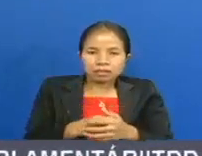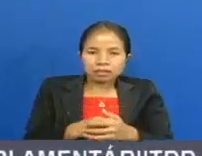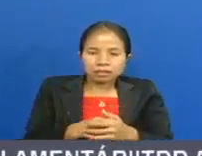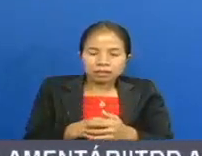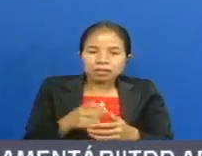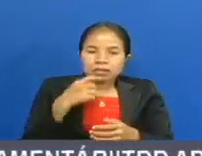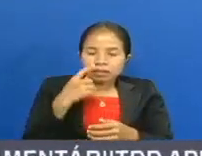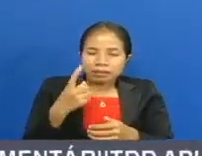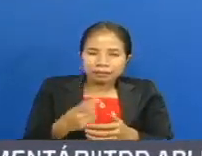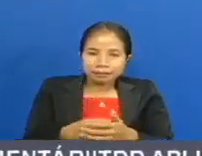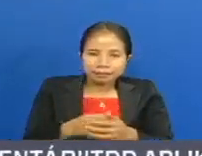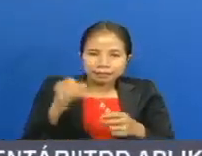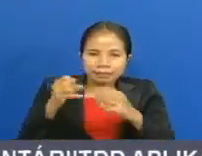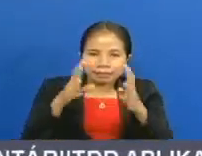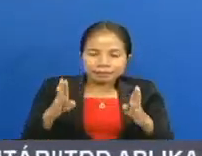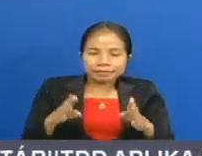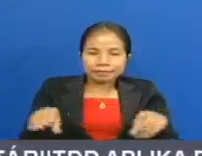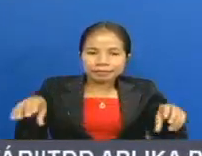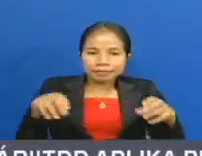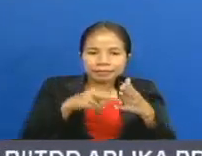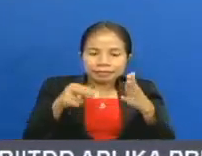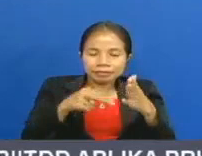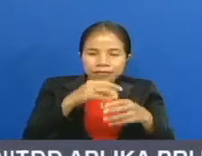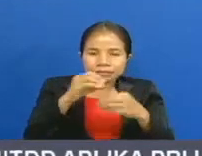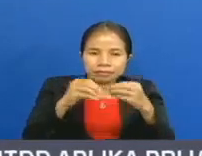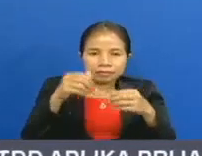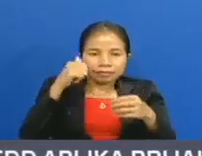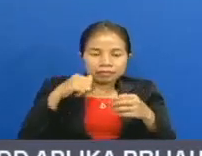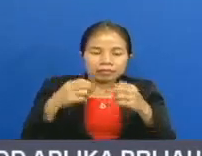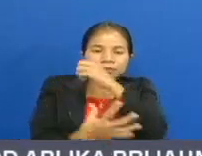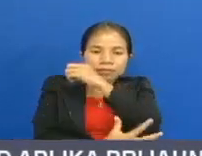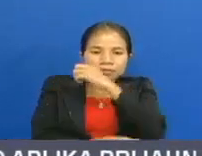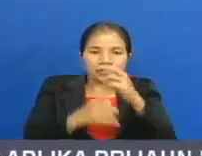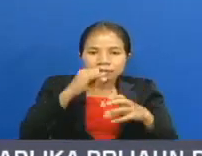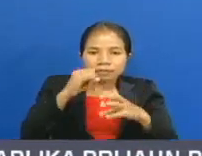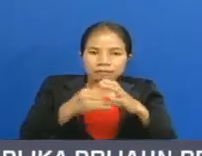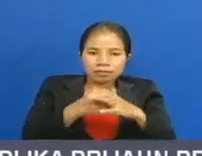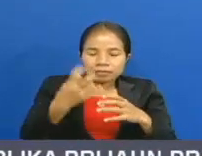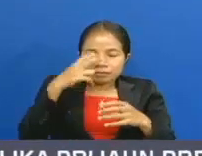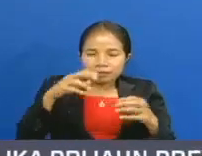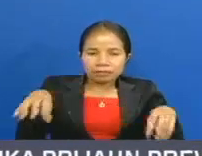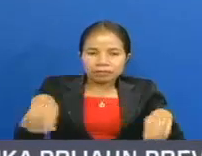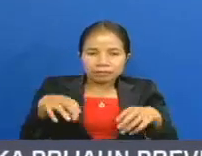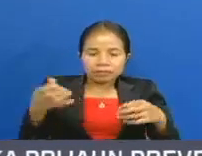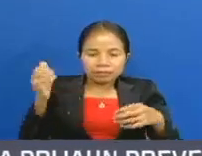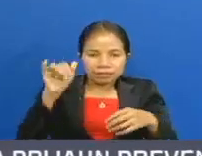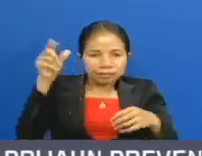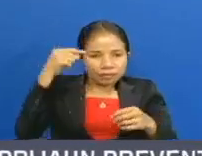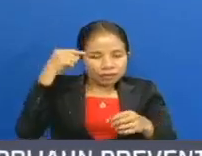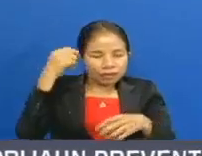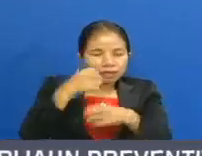Vieira fundamenta. Jornalista sem cobertura, mas assunto feto vulnerável. Inclui e identifica projeto Siranebe